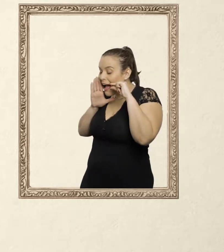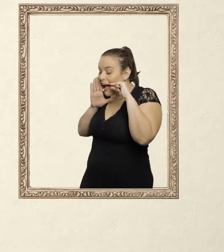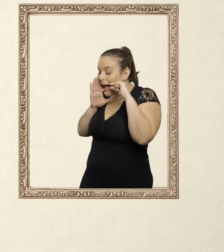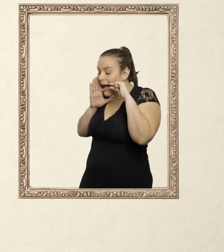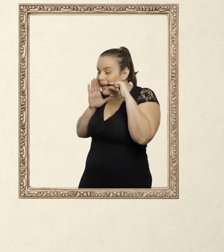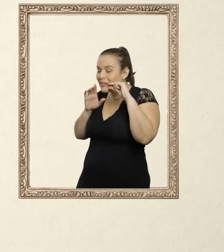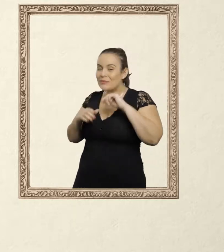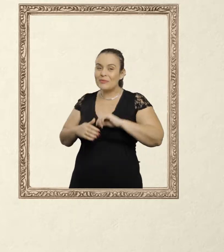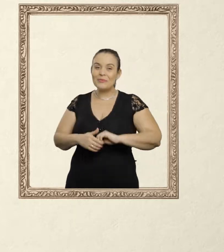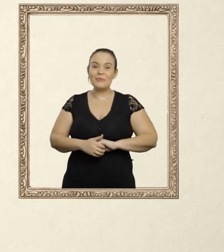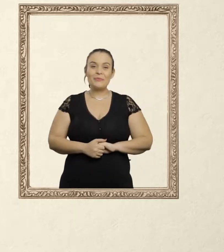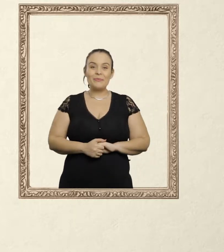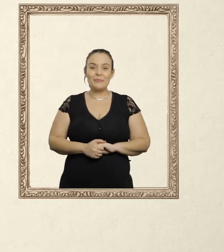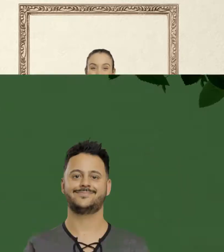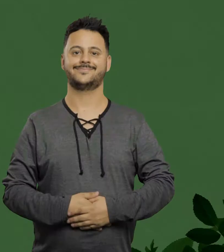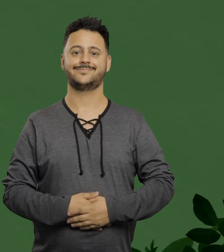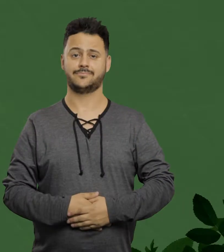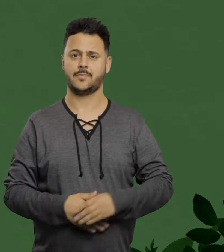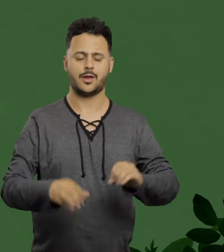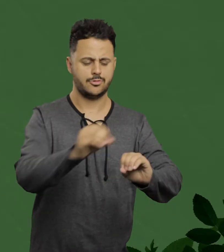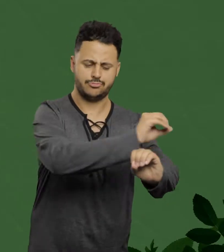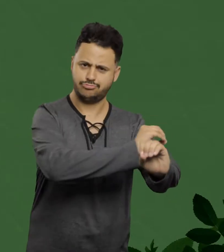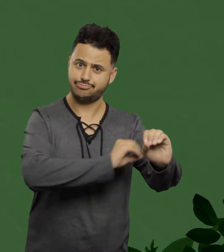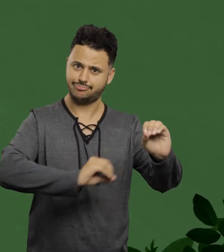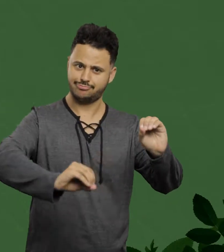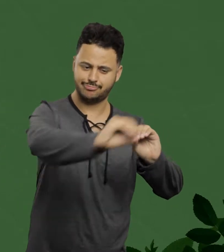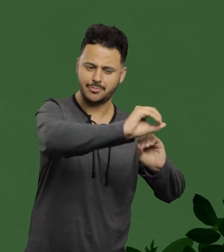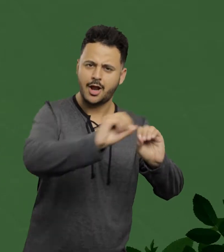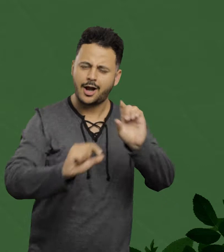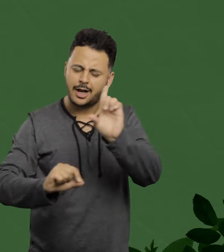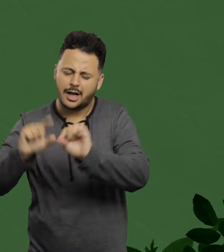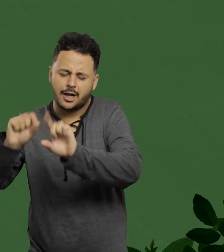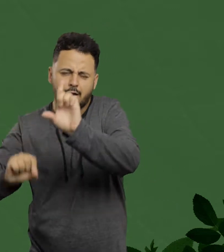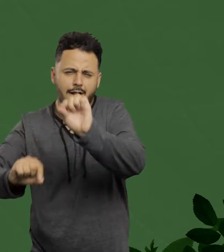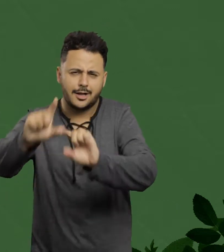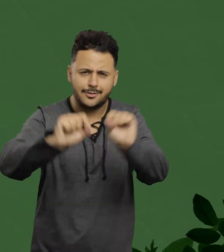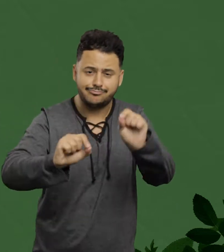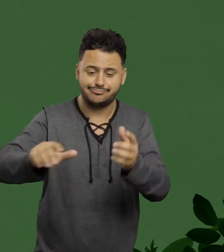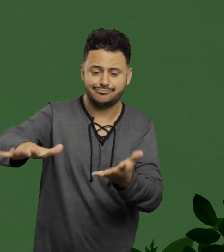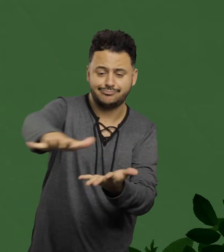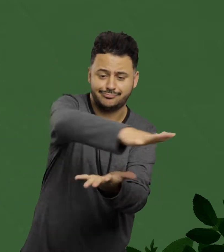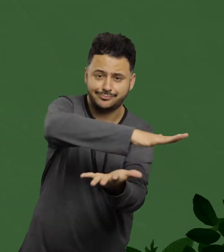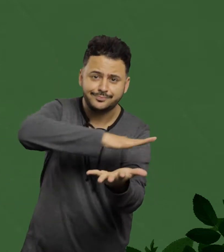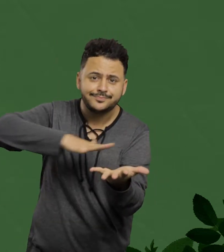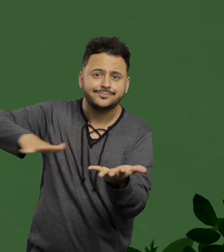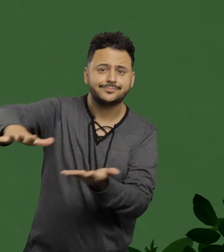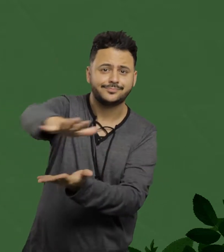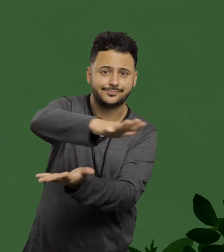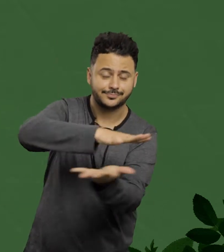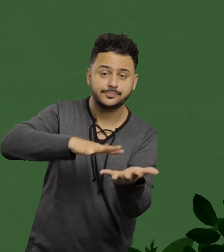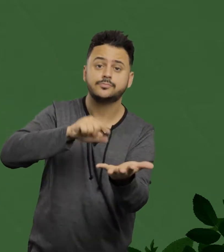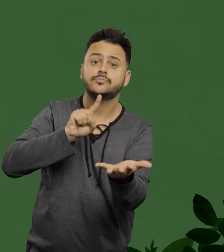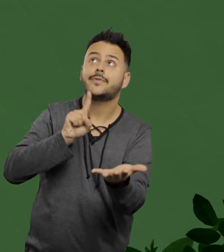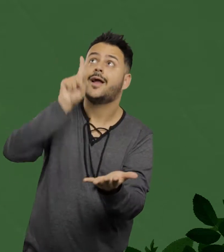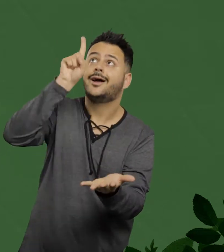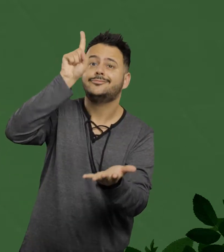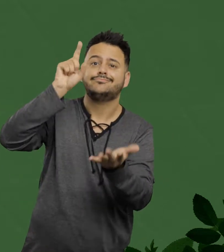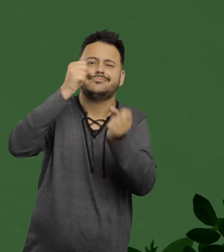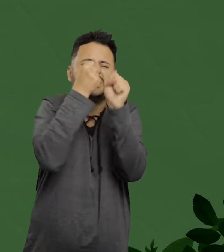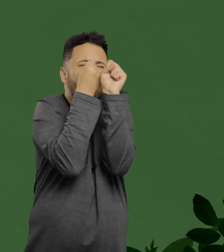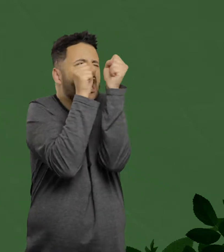Láctea gritou: Via Láctea. Lugar do universo onde está o sistema solar que o planeta